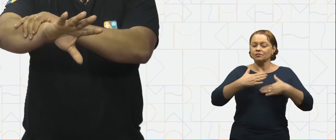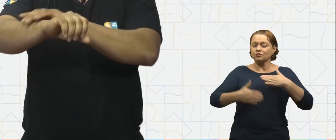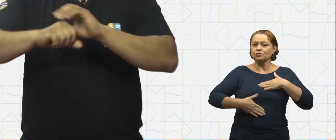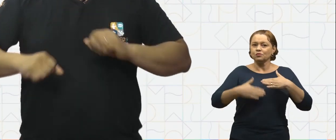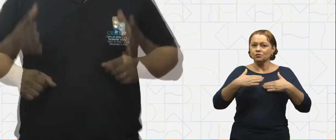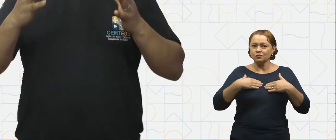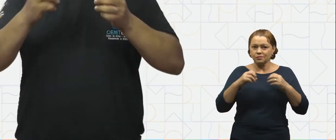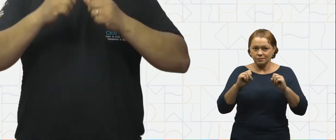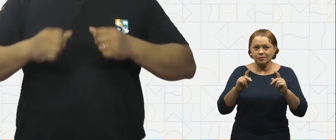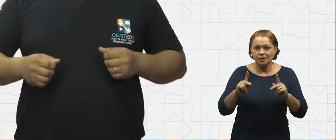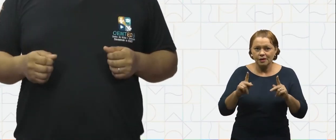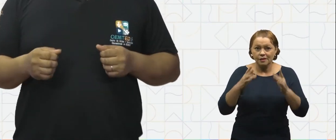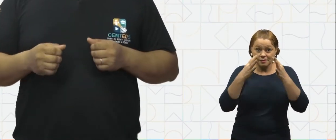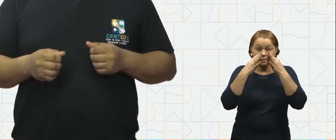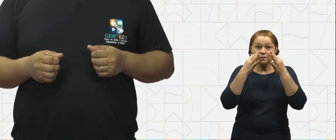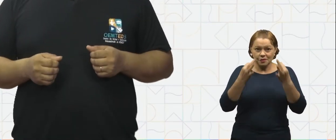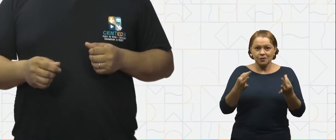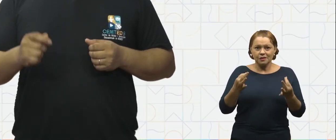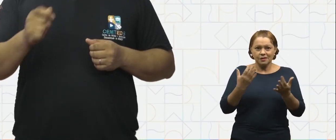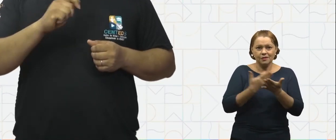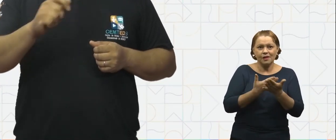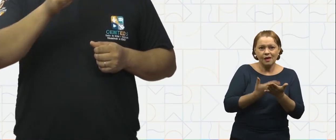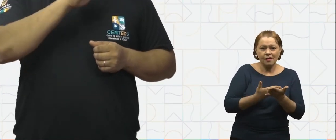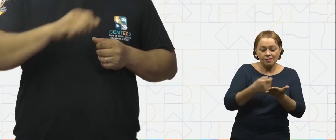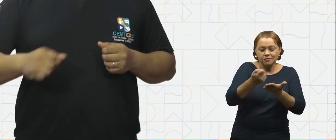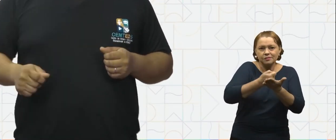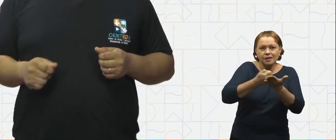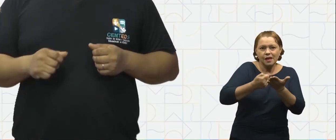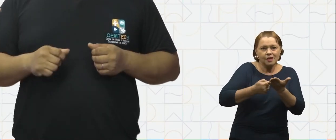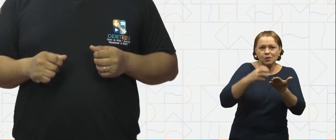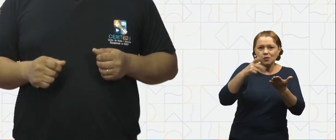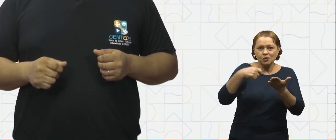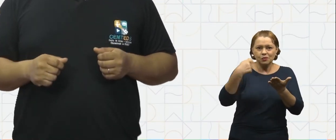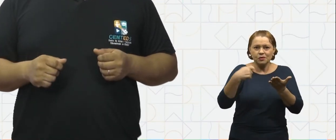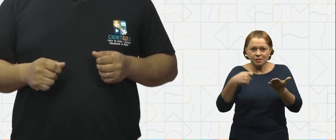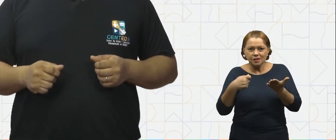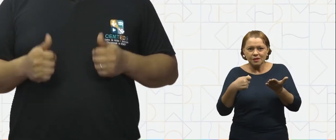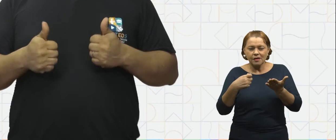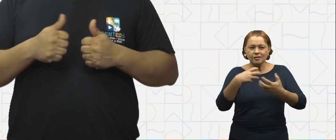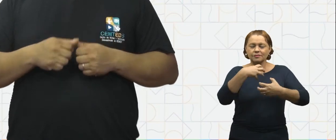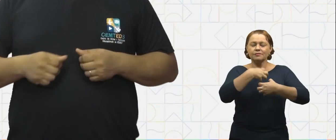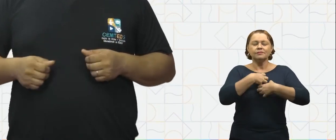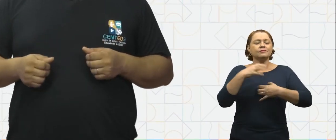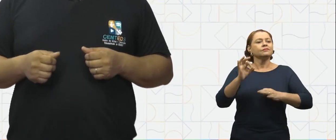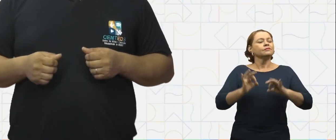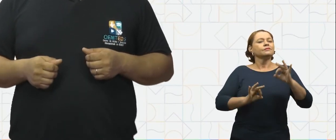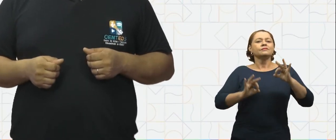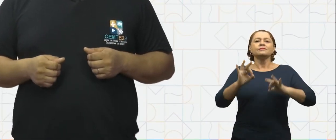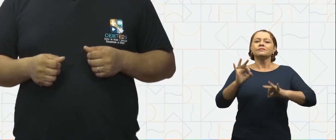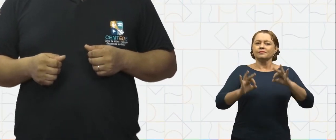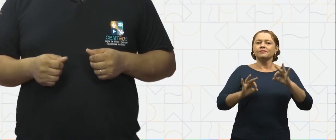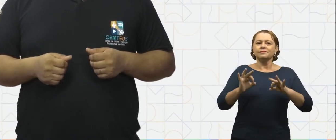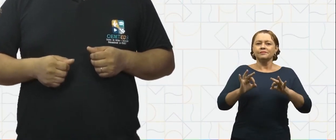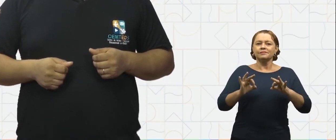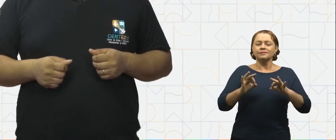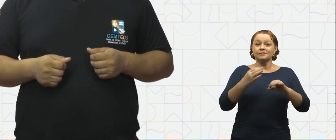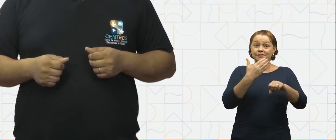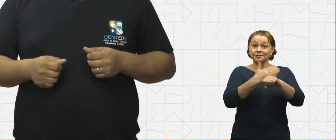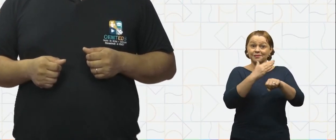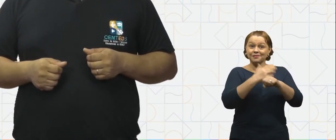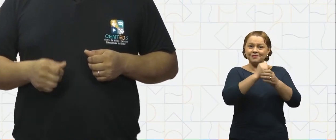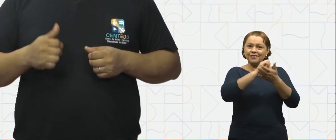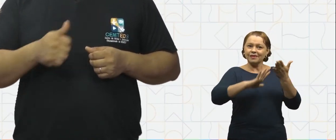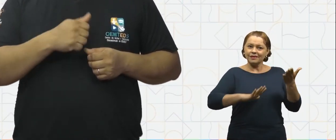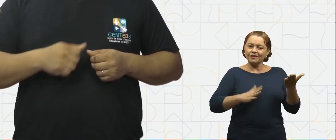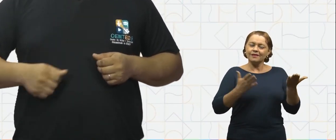corporal, tá bom? Prestou bem atenção na aula, anotou tudo o que precisava e está se sentindo preparado para enfrentar alguns